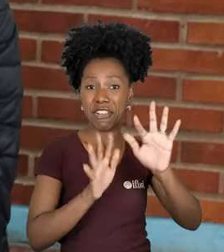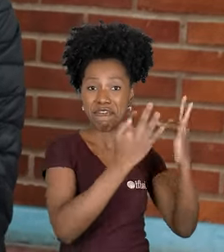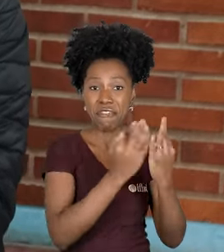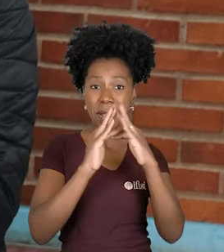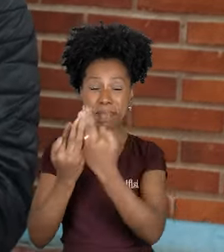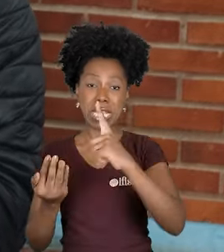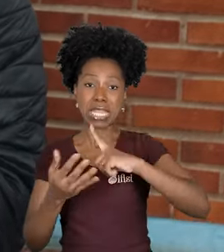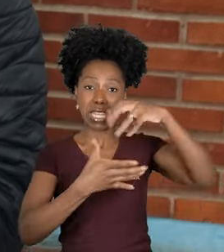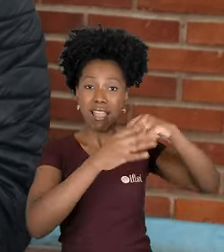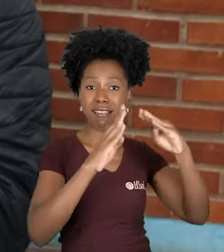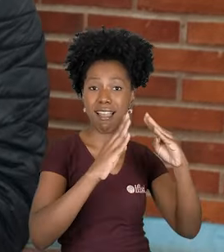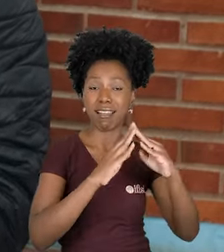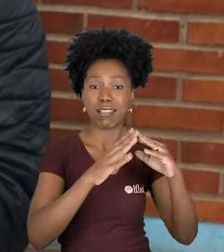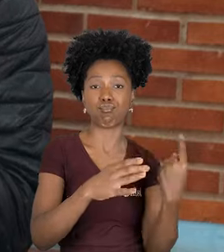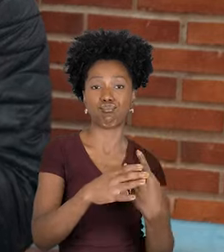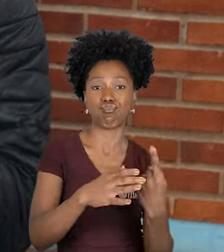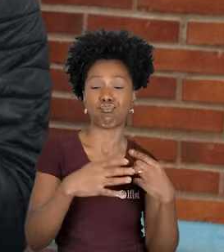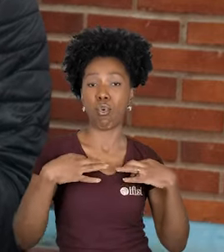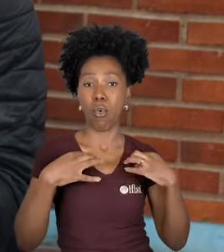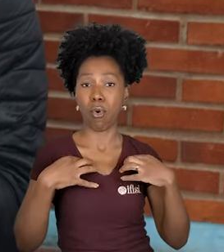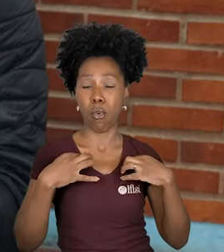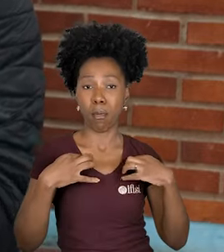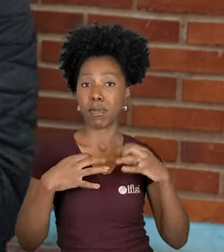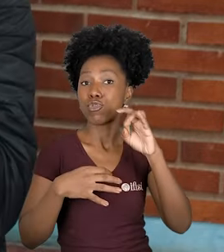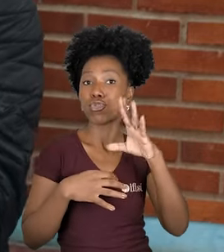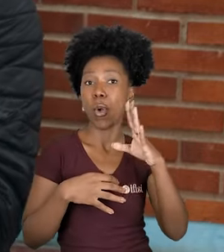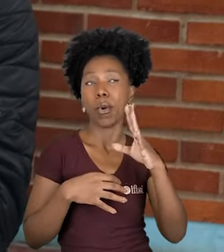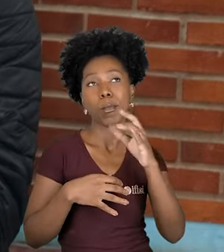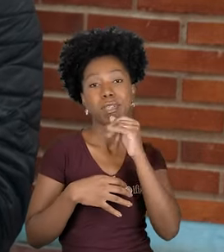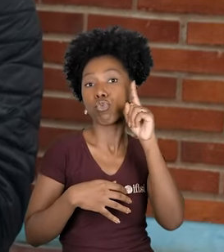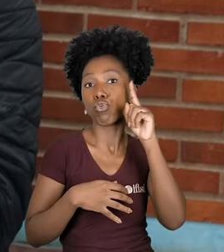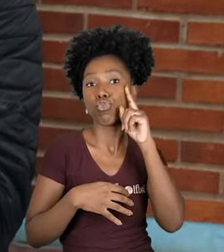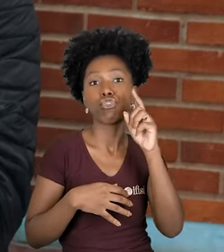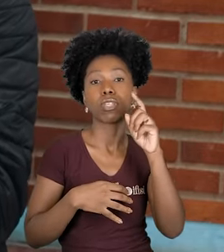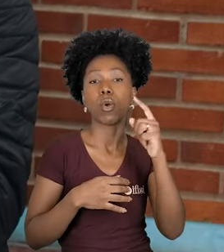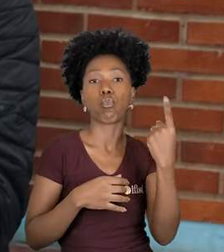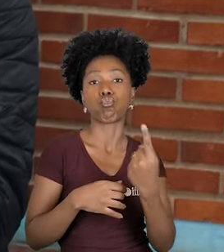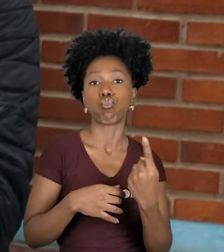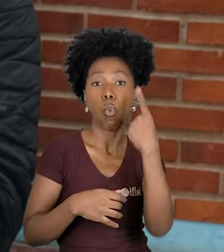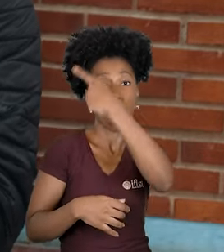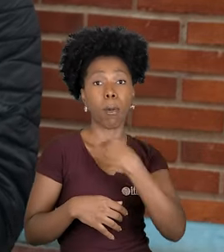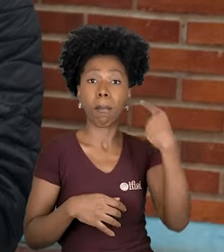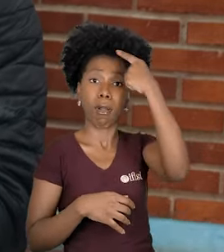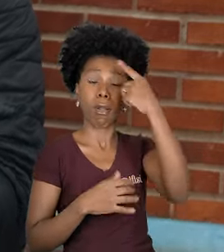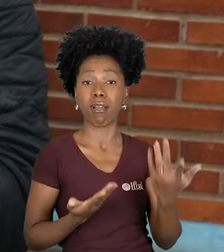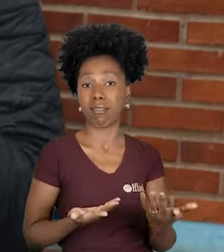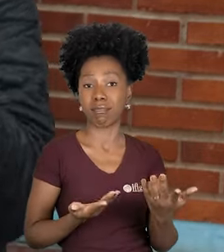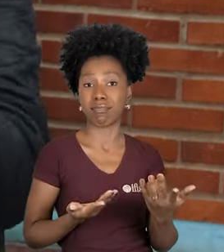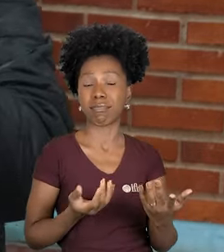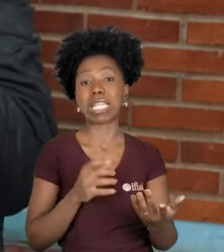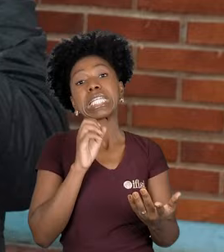ter uma máquina de lavar roupa. Aquela máquina de lavar roupa, na melhor das hipóteses, ela funciona uma hora por dia para lavar roupa de uma família.